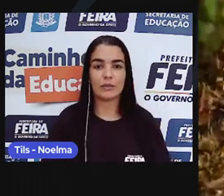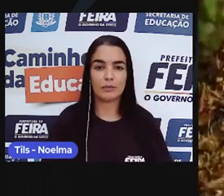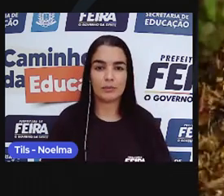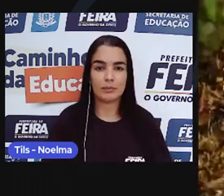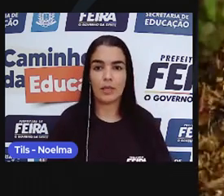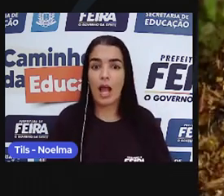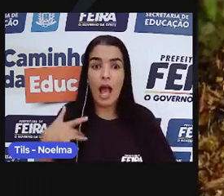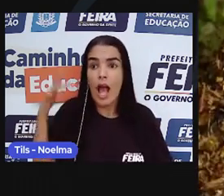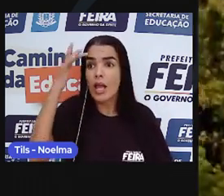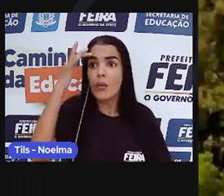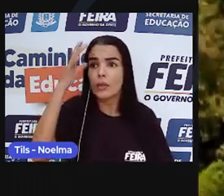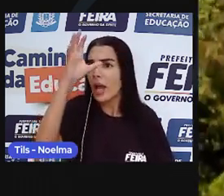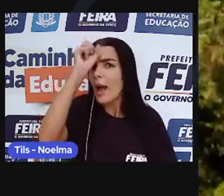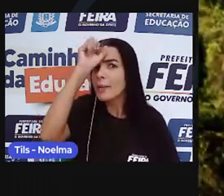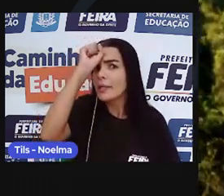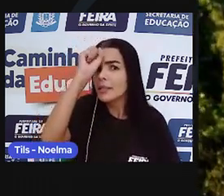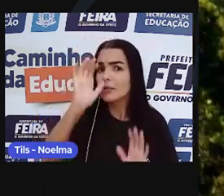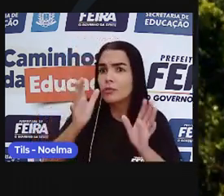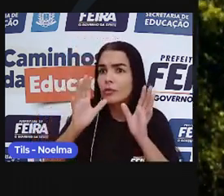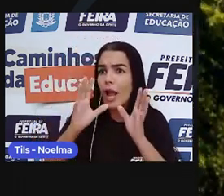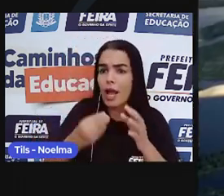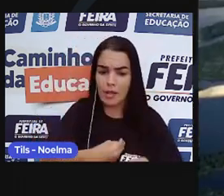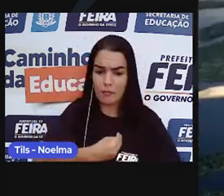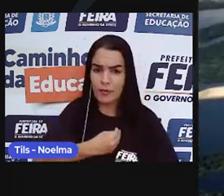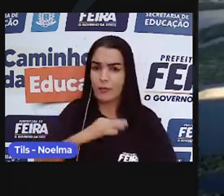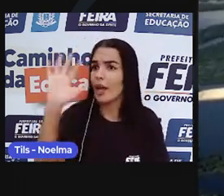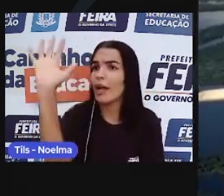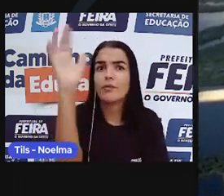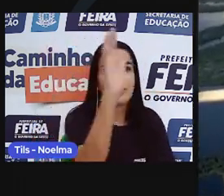Acho que eu estou aprendendo a me virar na floresta.